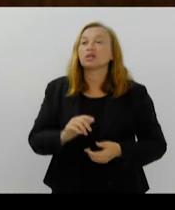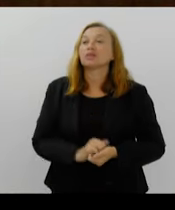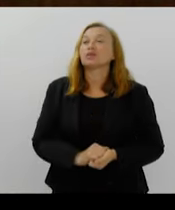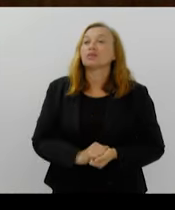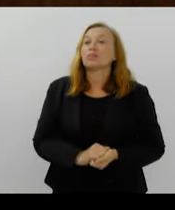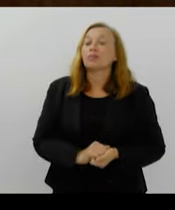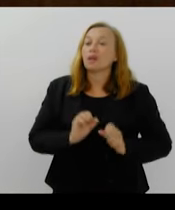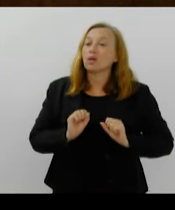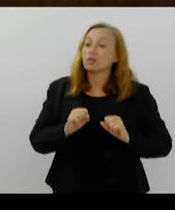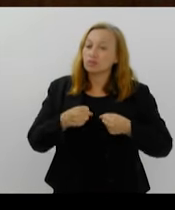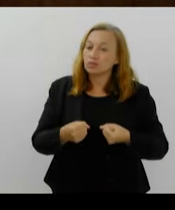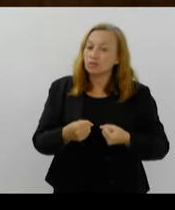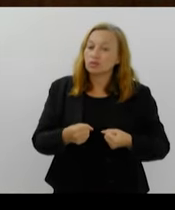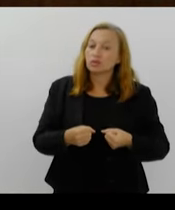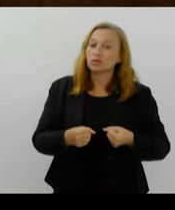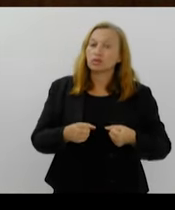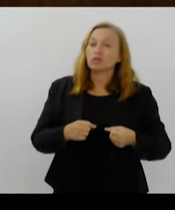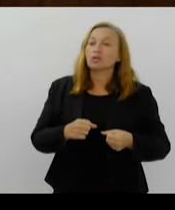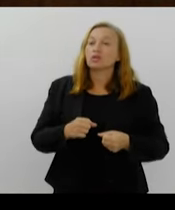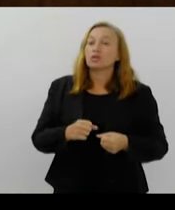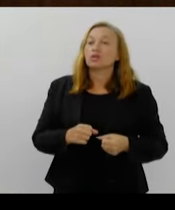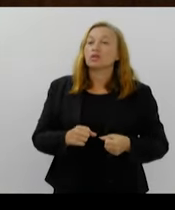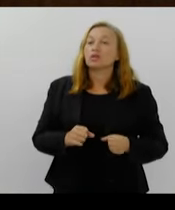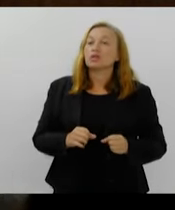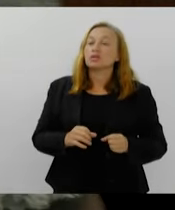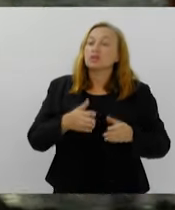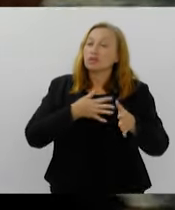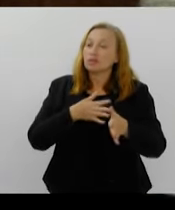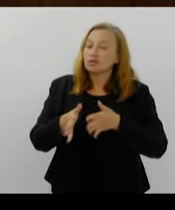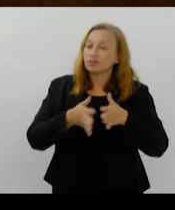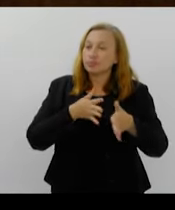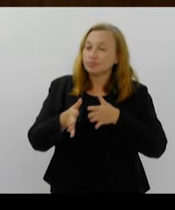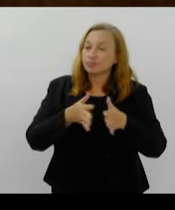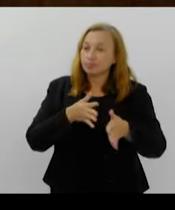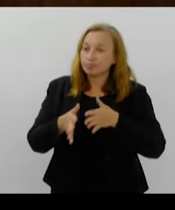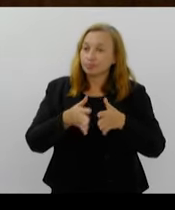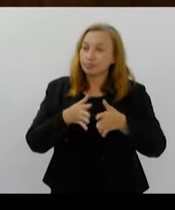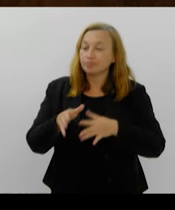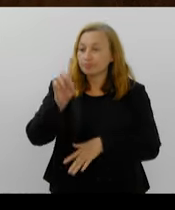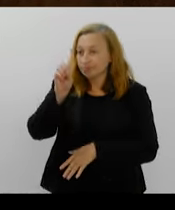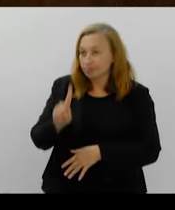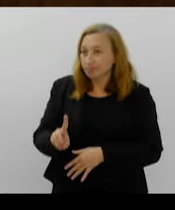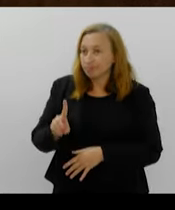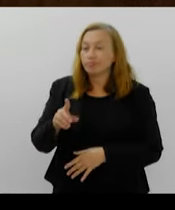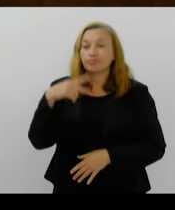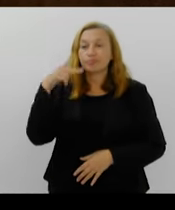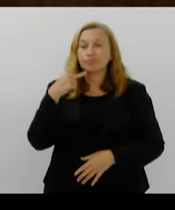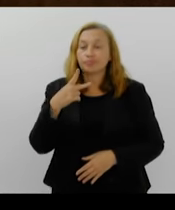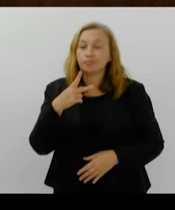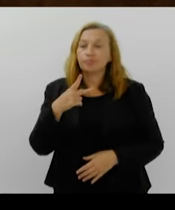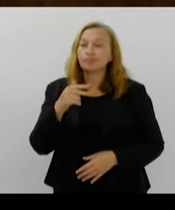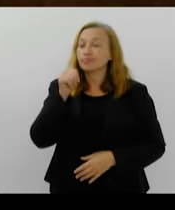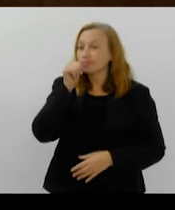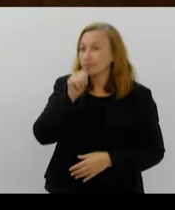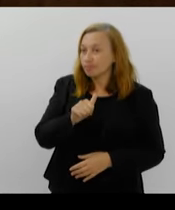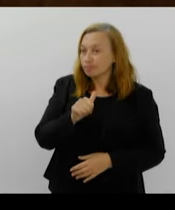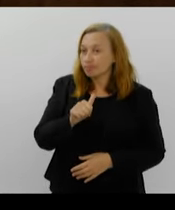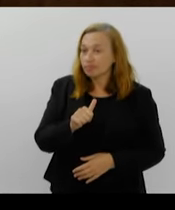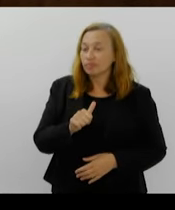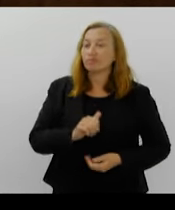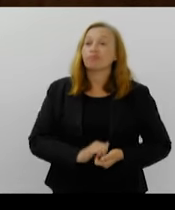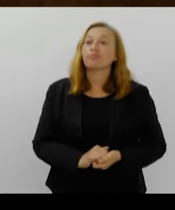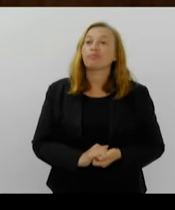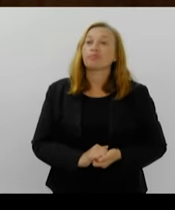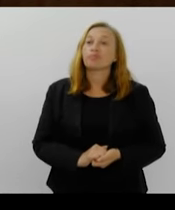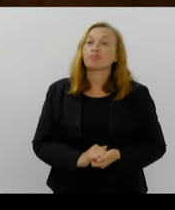né buscando garantir o pleno exercício da dos direitos políticos dessas mulheres sejam